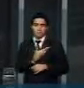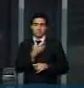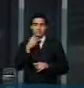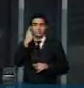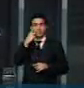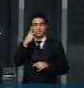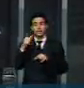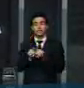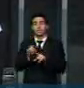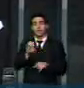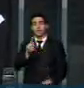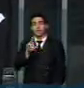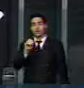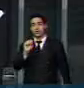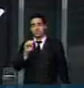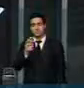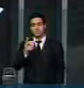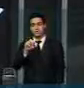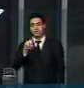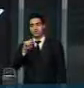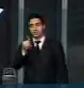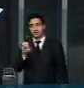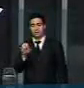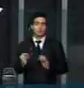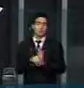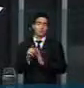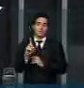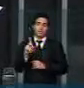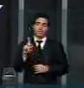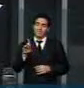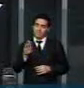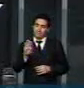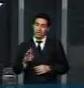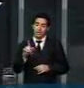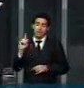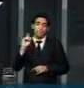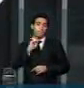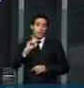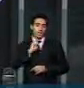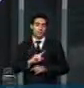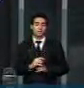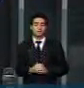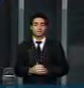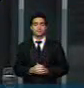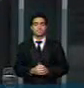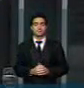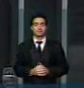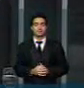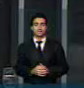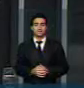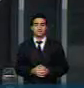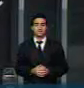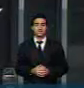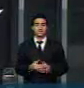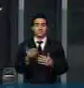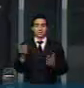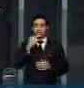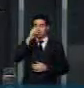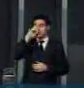Eros Biondini, do PTB de Minas Gerais, que realiza um grande trabalho nesse sentido. Senhor